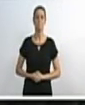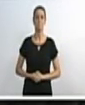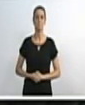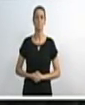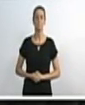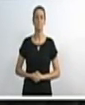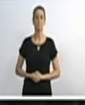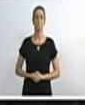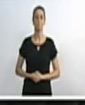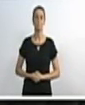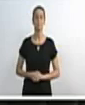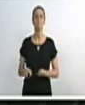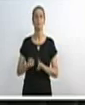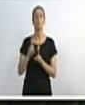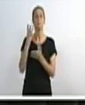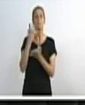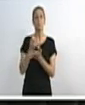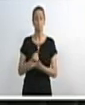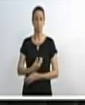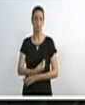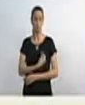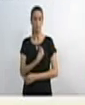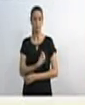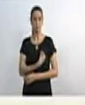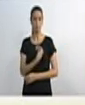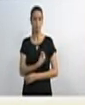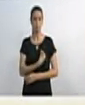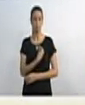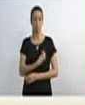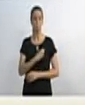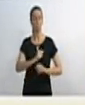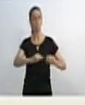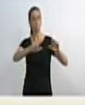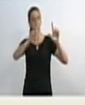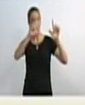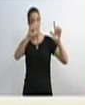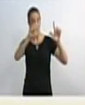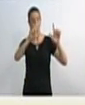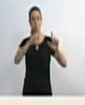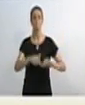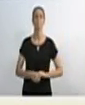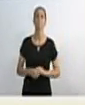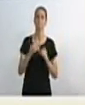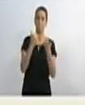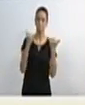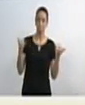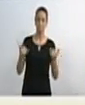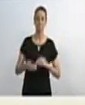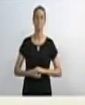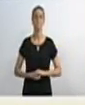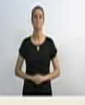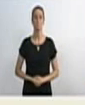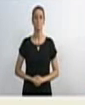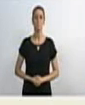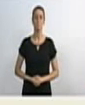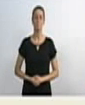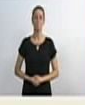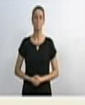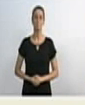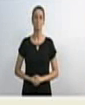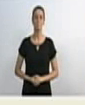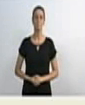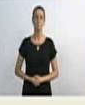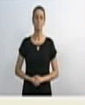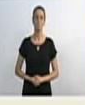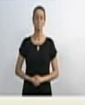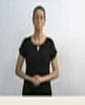Registrem suas presenças, por gentileza, no painel eletrônico. Pode ser englobado também, tá? As duas eleições.